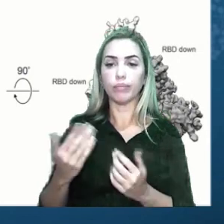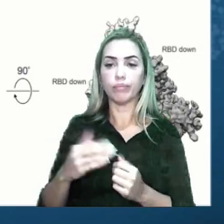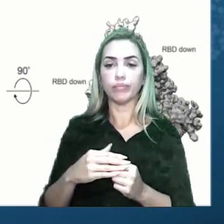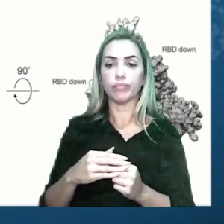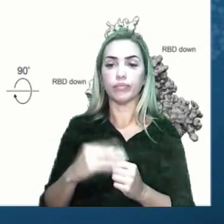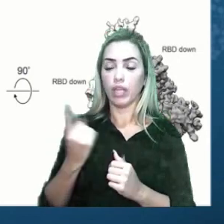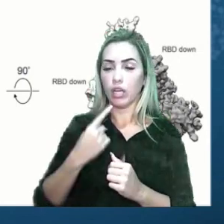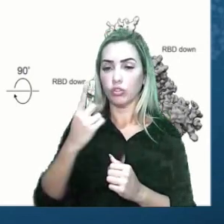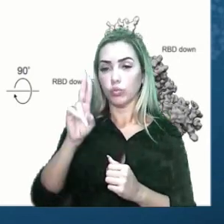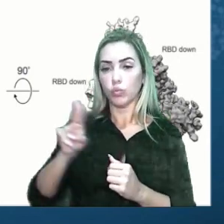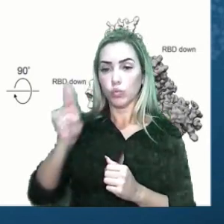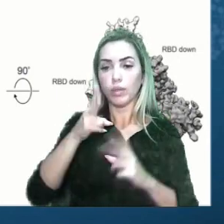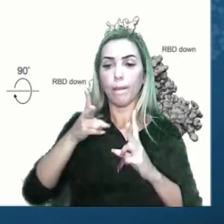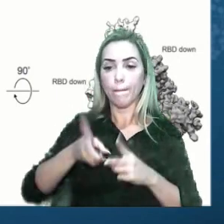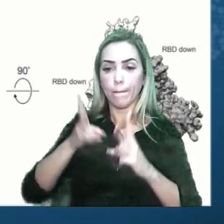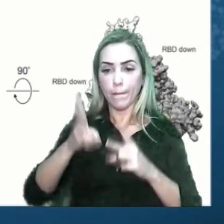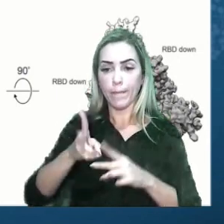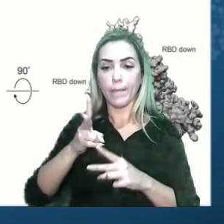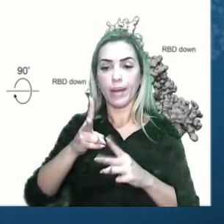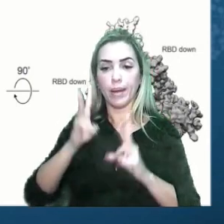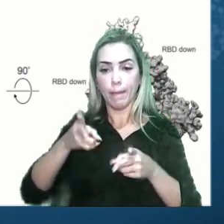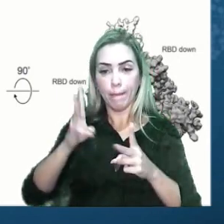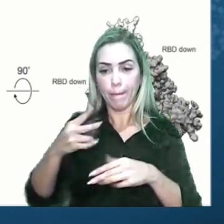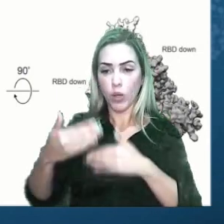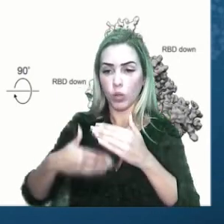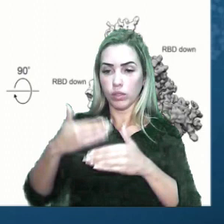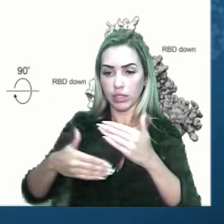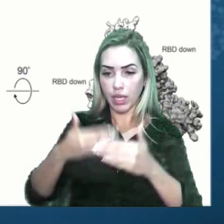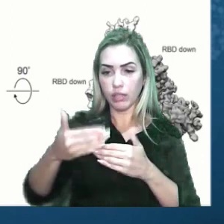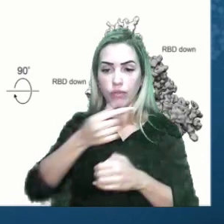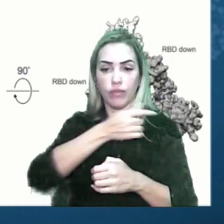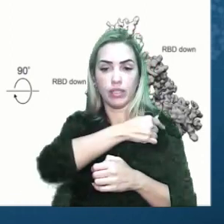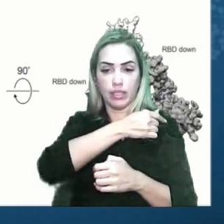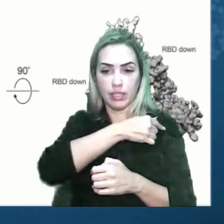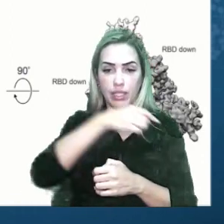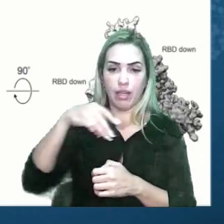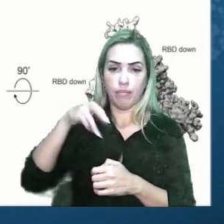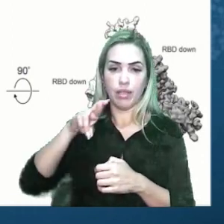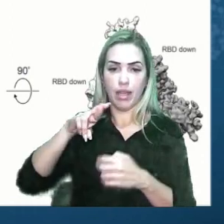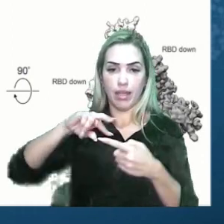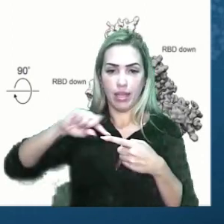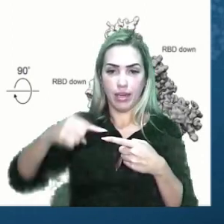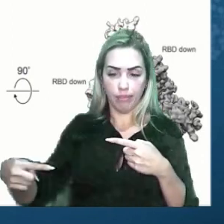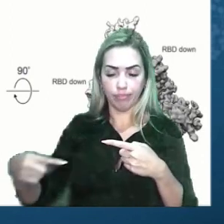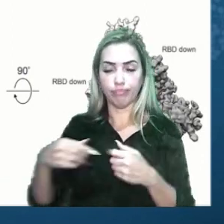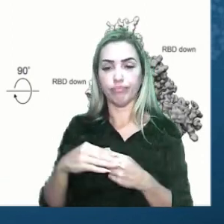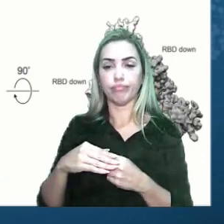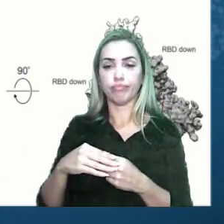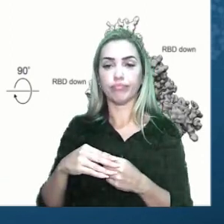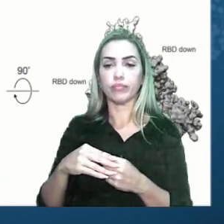a gente usa o mesmo processo com as vacinas mRNA, e com isso